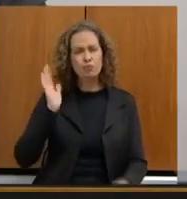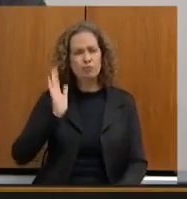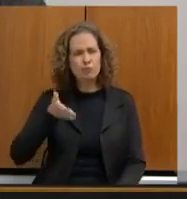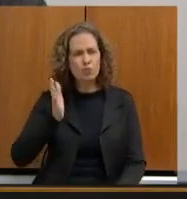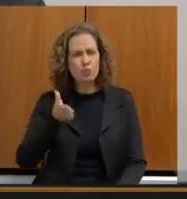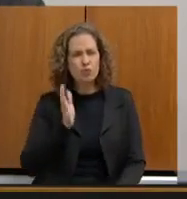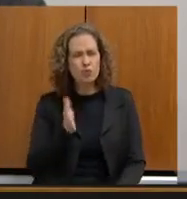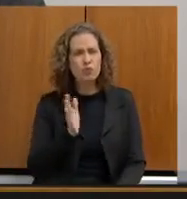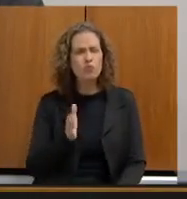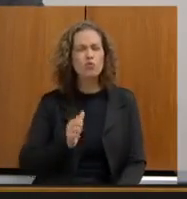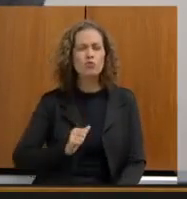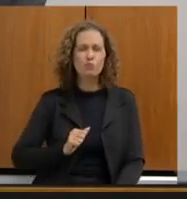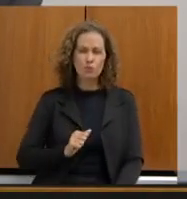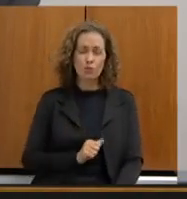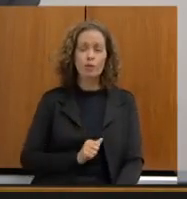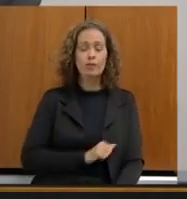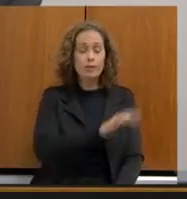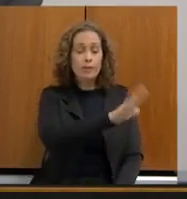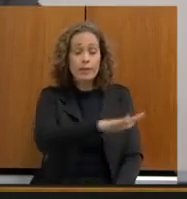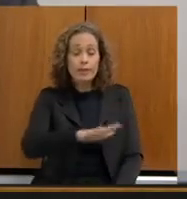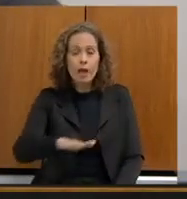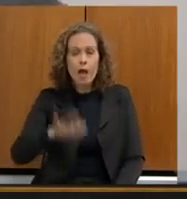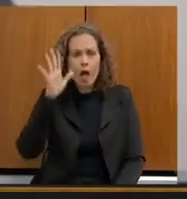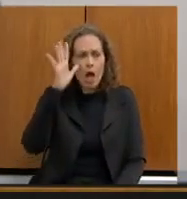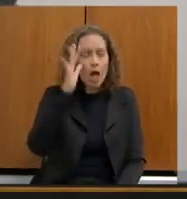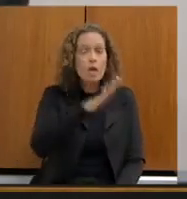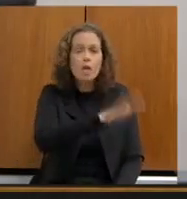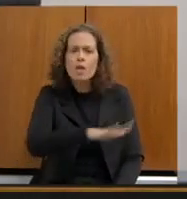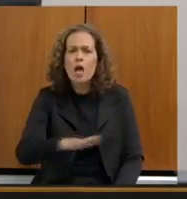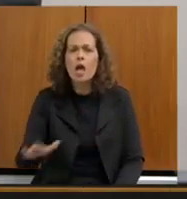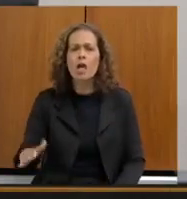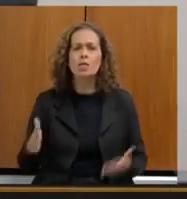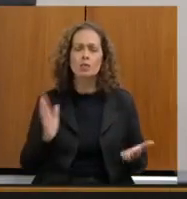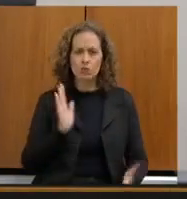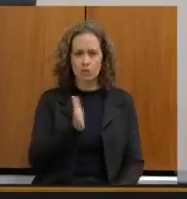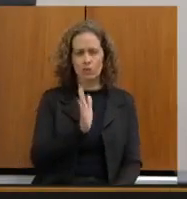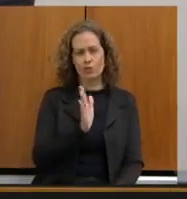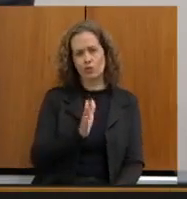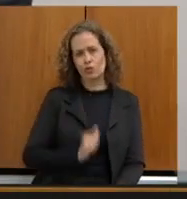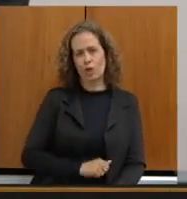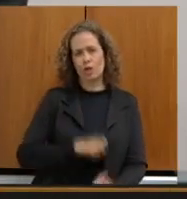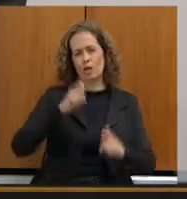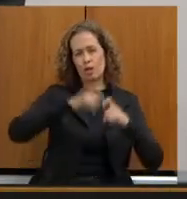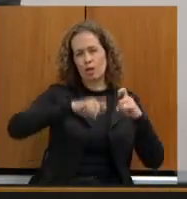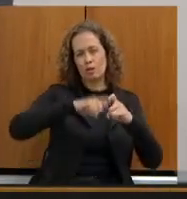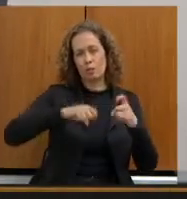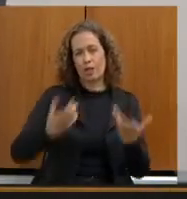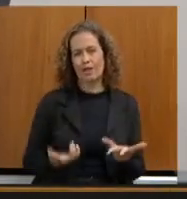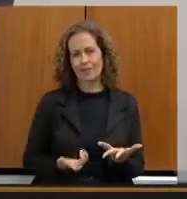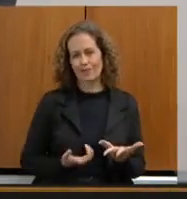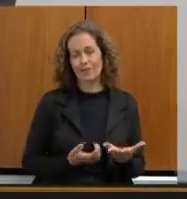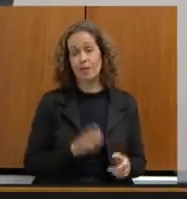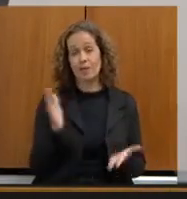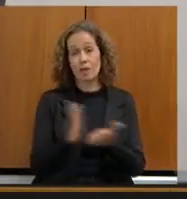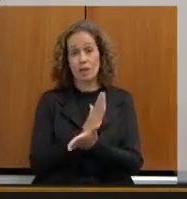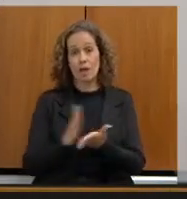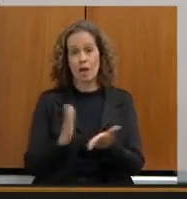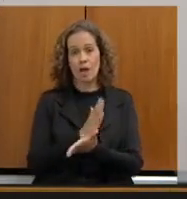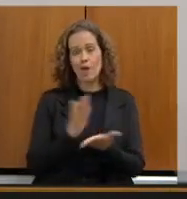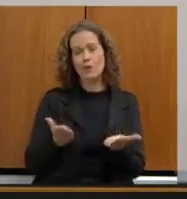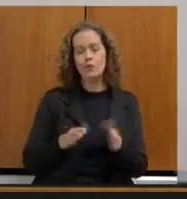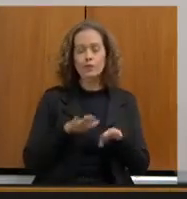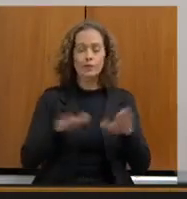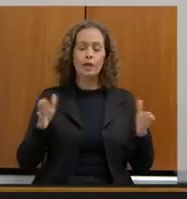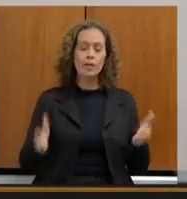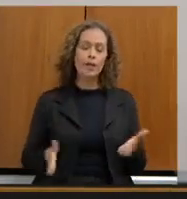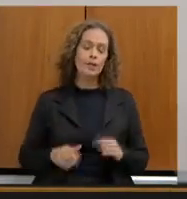onde crianças foram estupradas agora muito que ficam atrás da mesa no ar condicionado não vivenciar